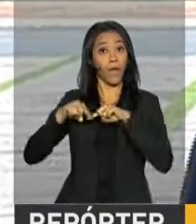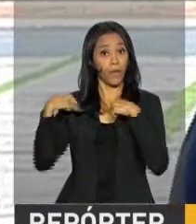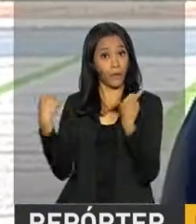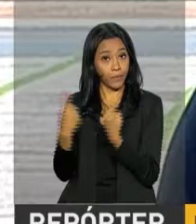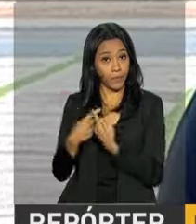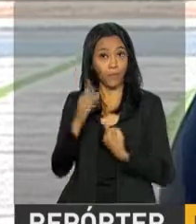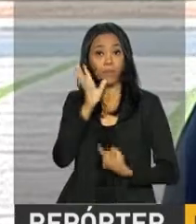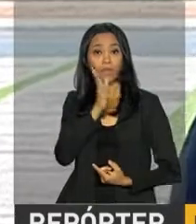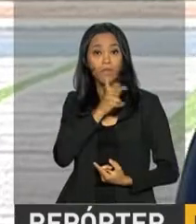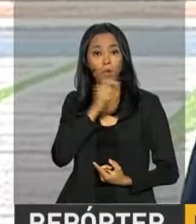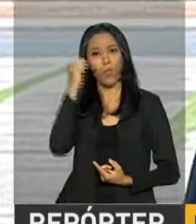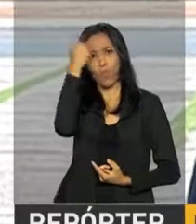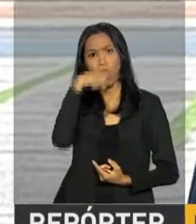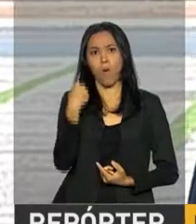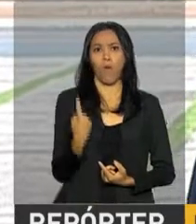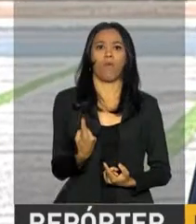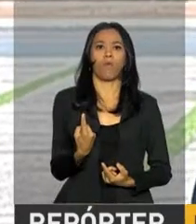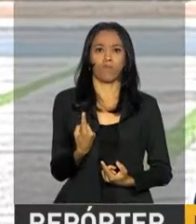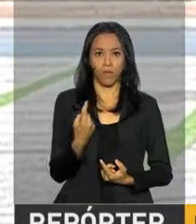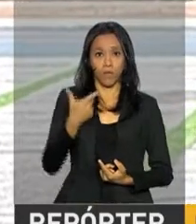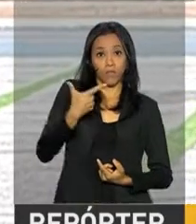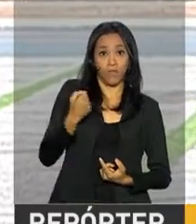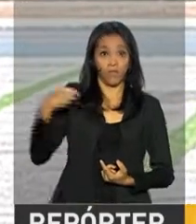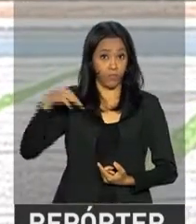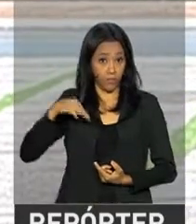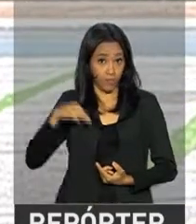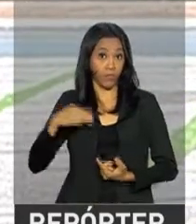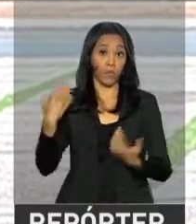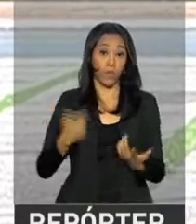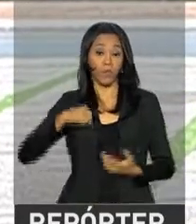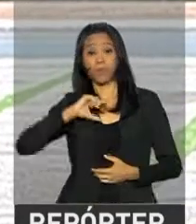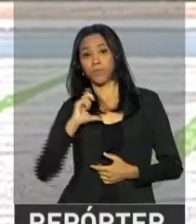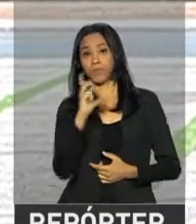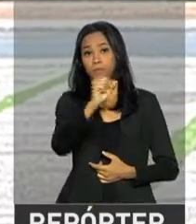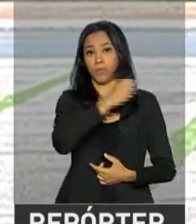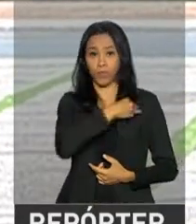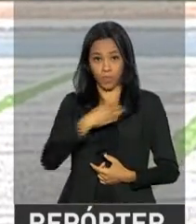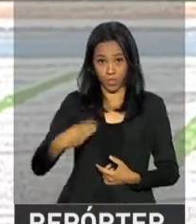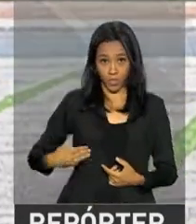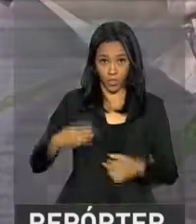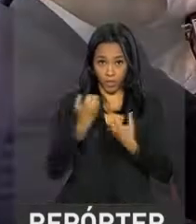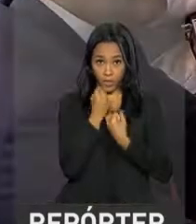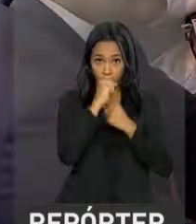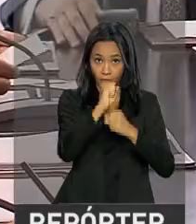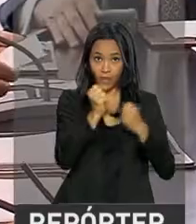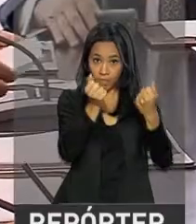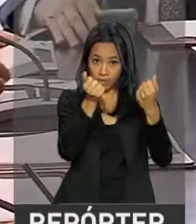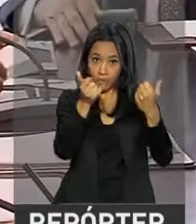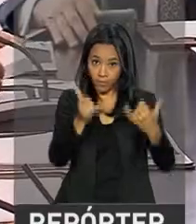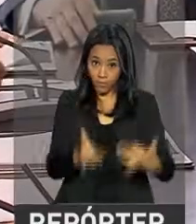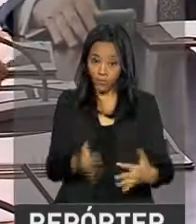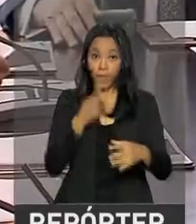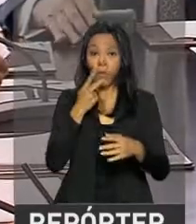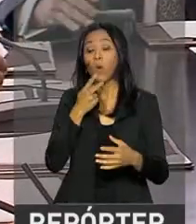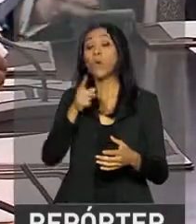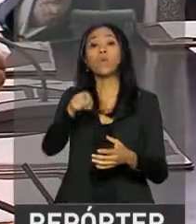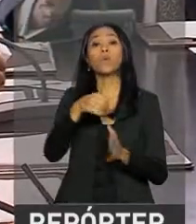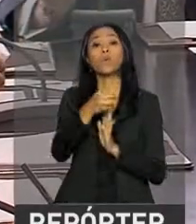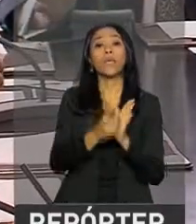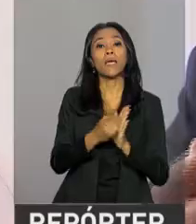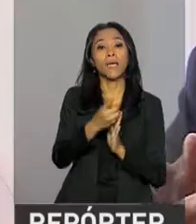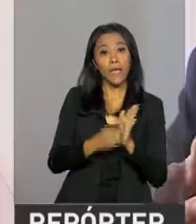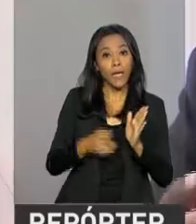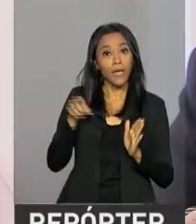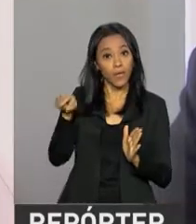de 1 hora e 20 minutos. Na saída, o ministro da Defesa, Raul Jungmann, afirmou que o decreto de intervenção no Rio de Janeiro foi